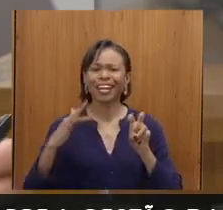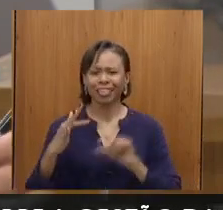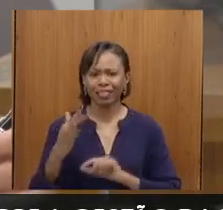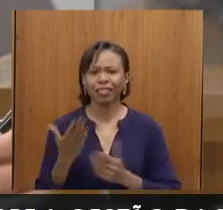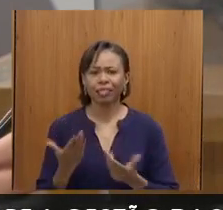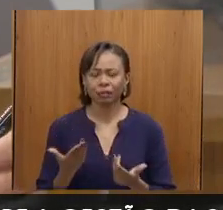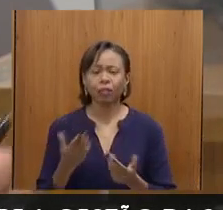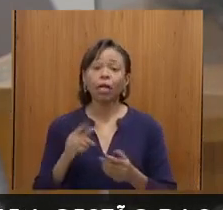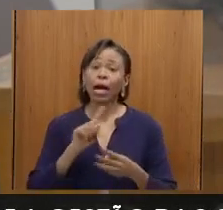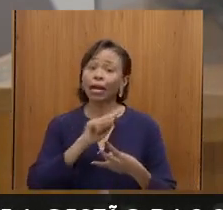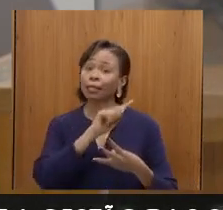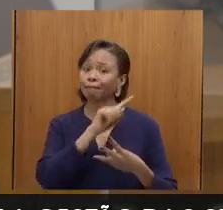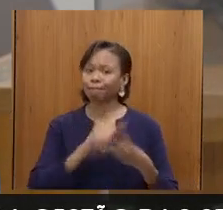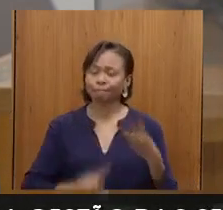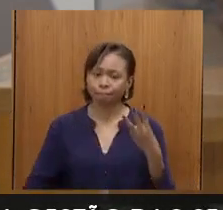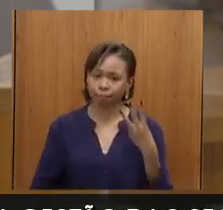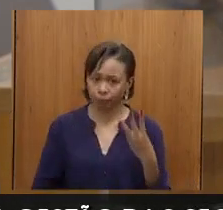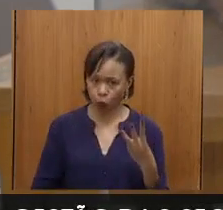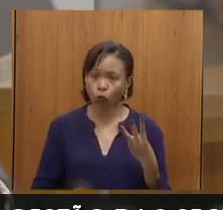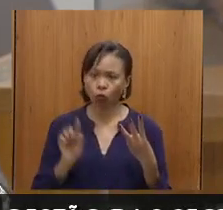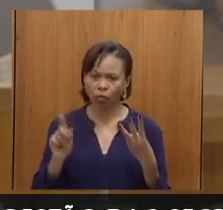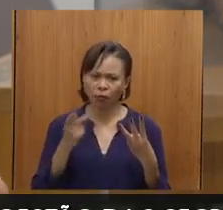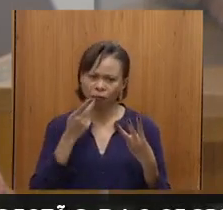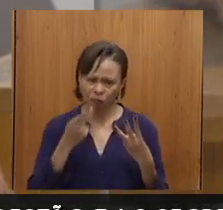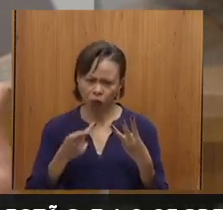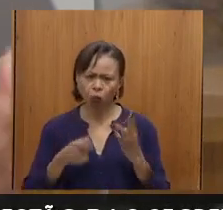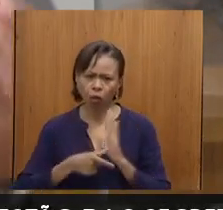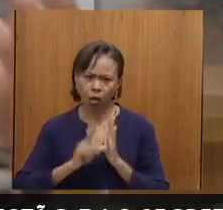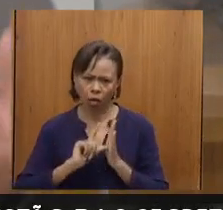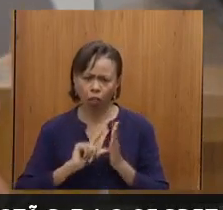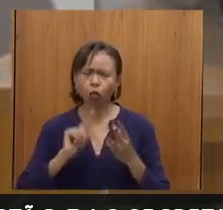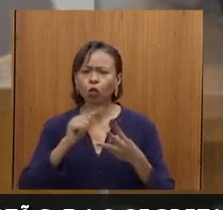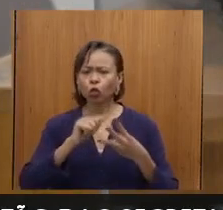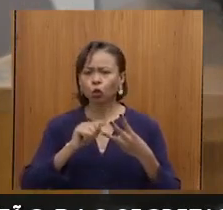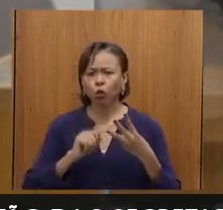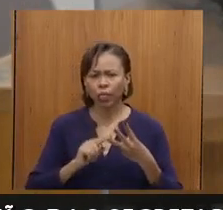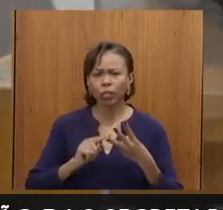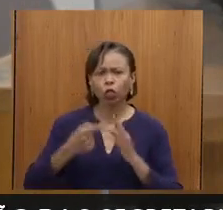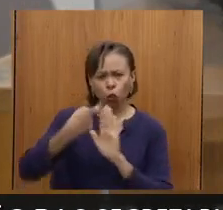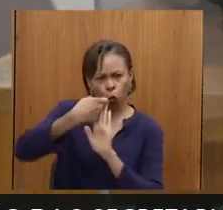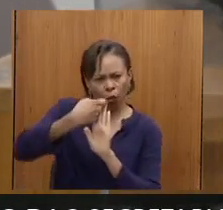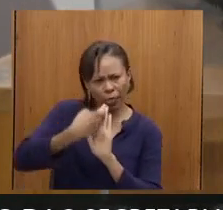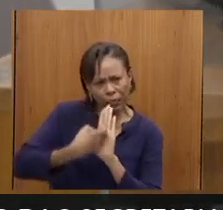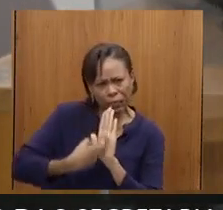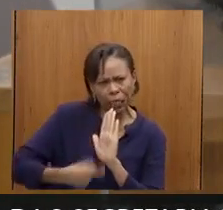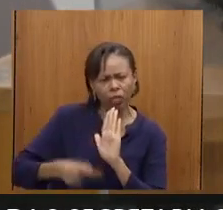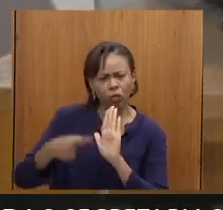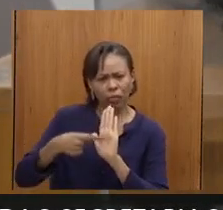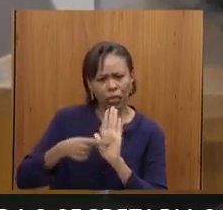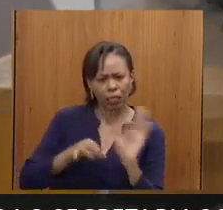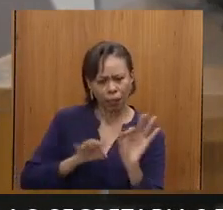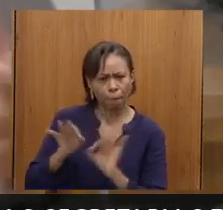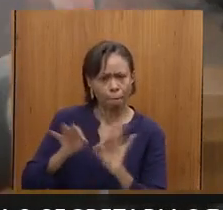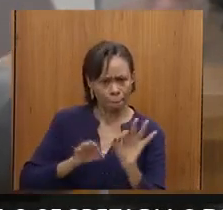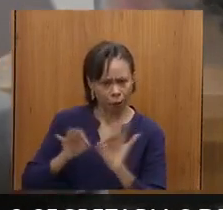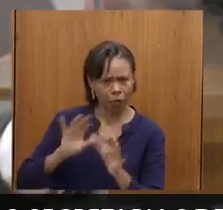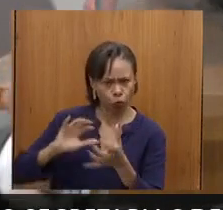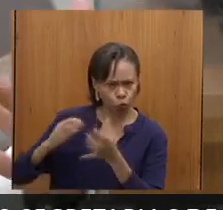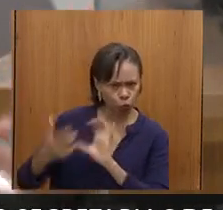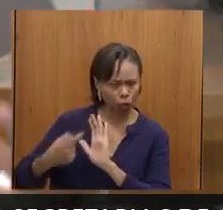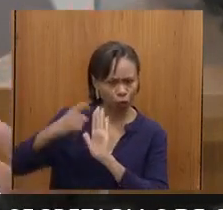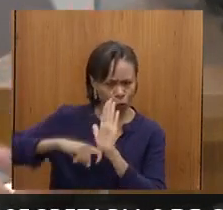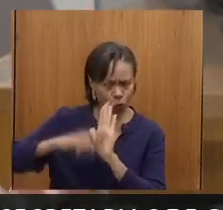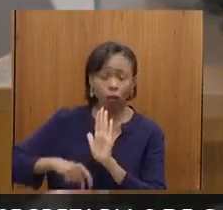situações que o senhor ponderou aqui sobre o texto do plano em si, e aí eu acho que essa é a